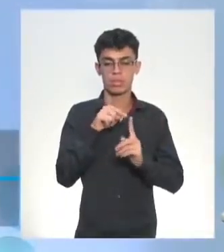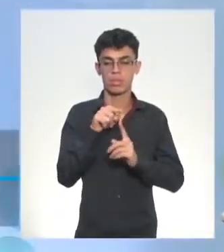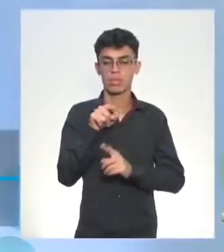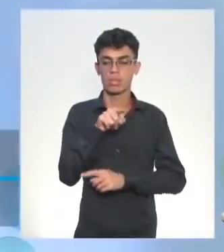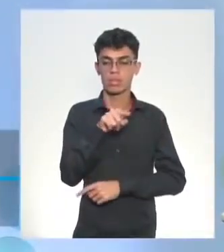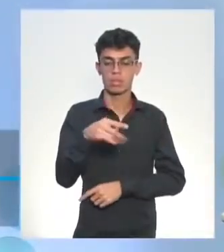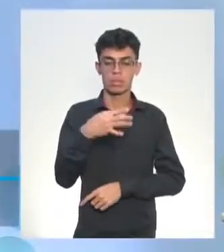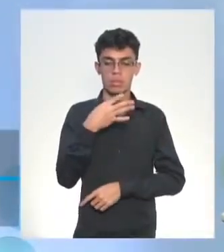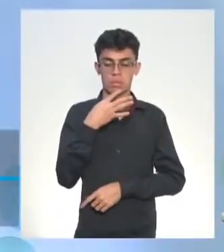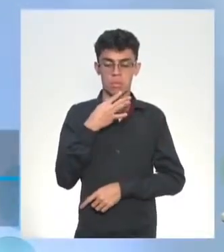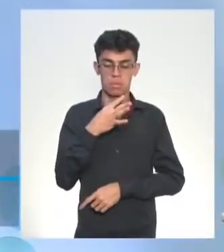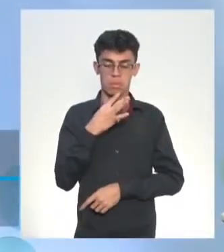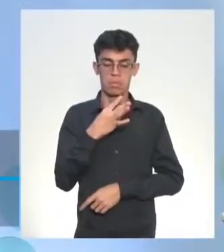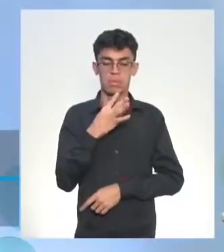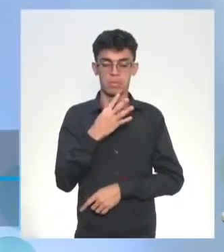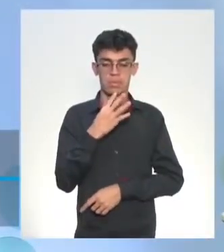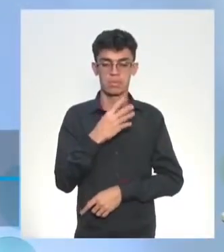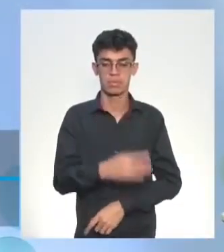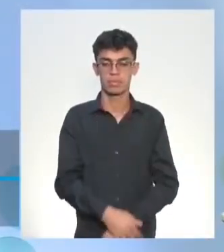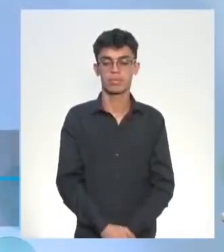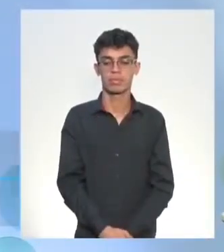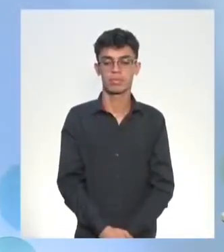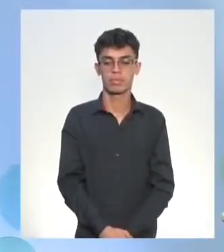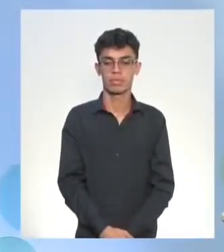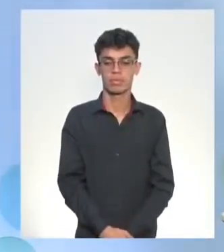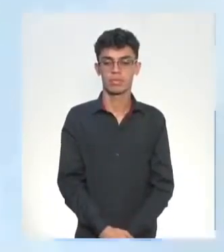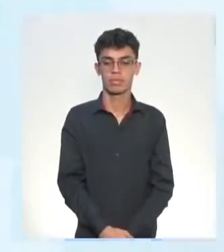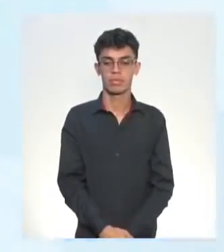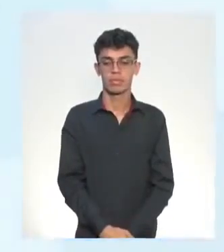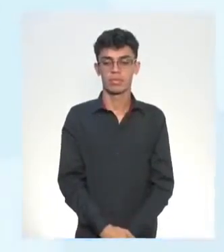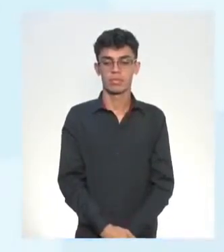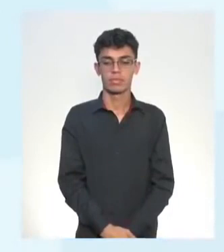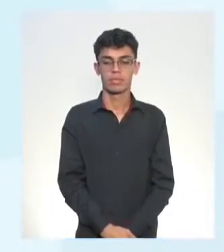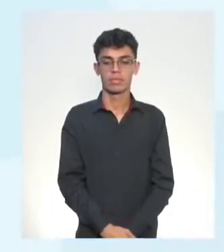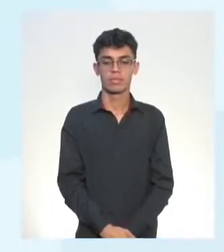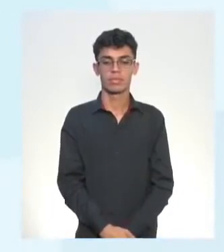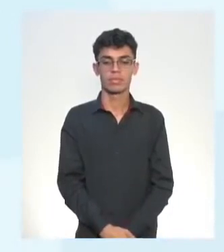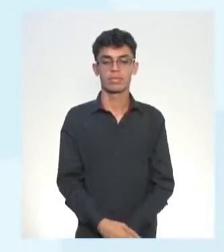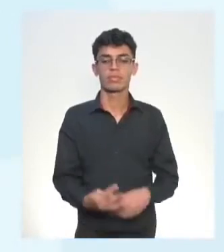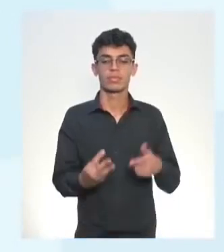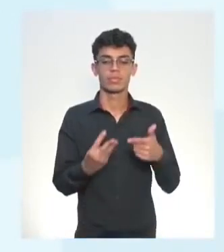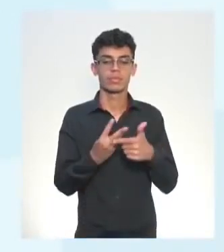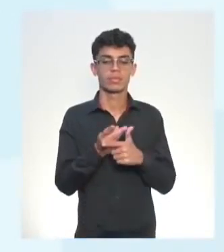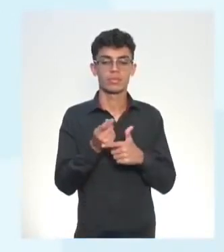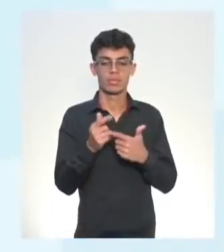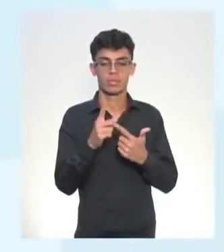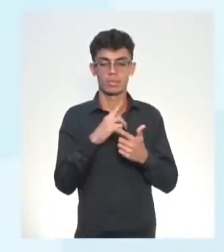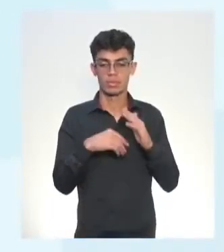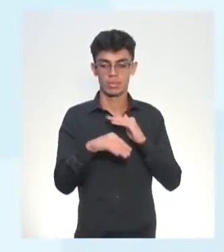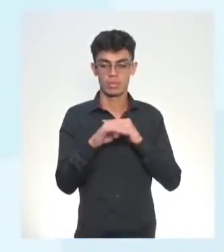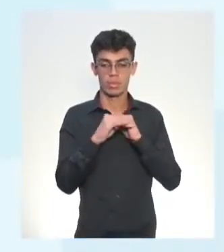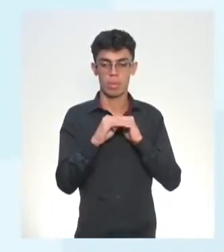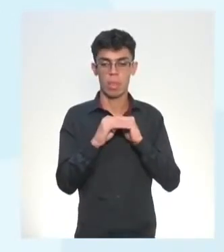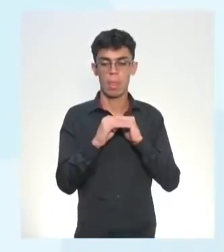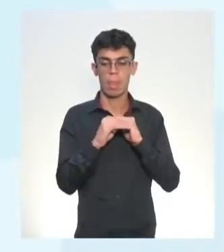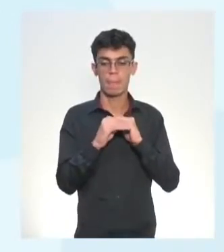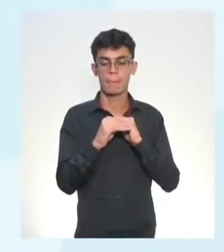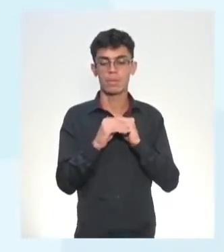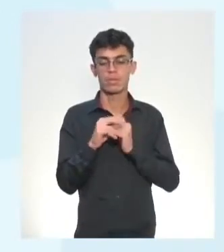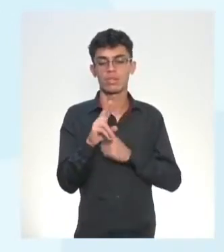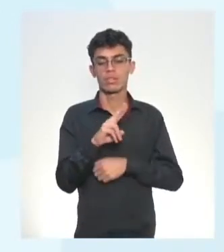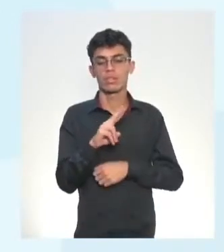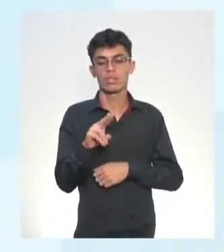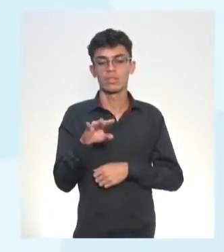possa conhecer. E aí, ó, quando essas expressões elas têm uma igualdade, um símbolo de igualdade, a gente vai chamar